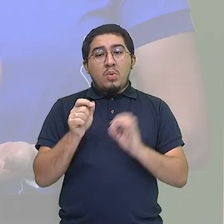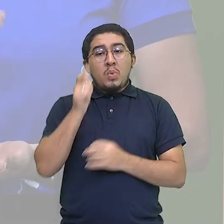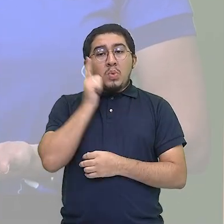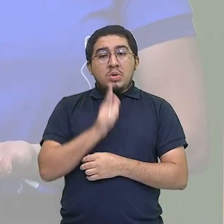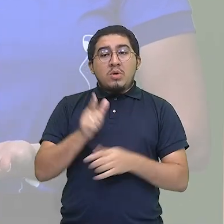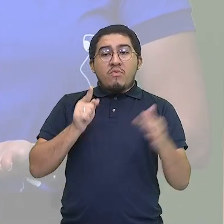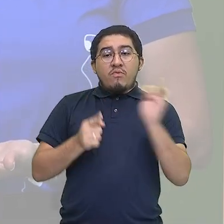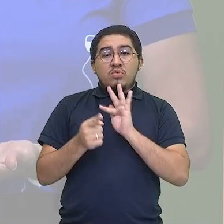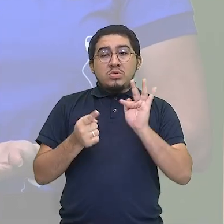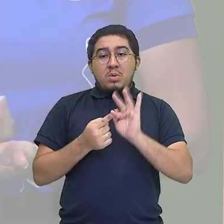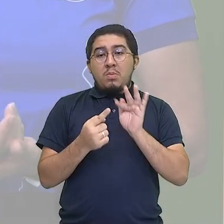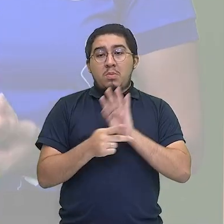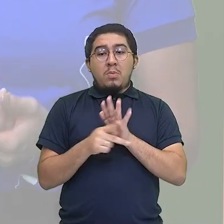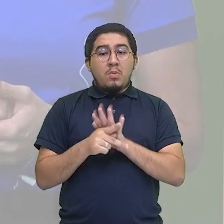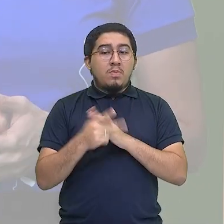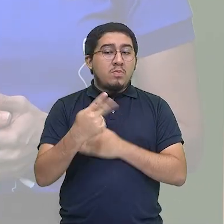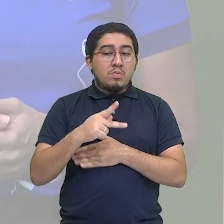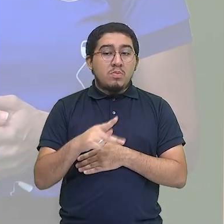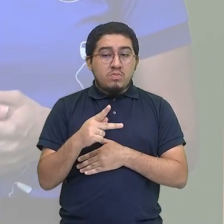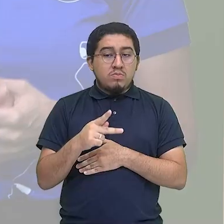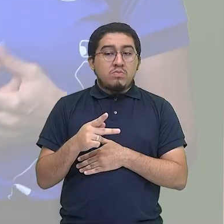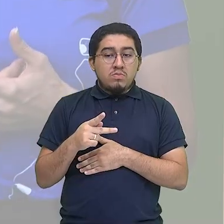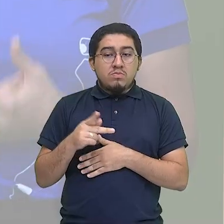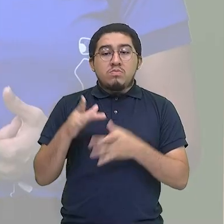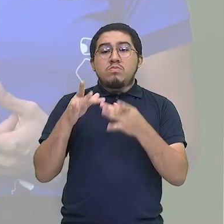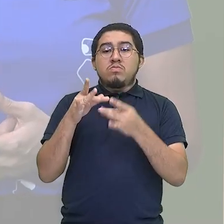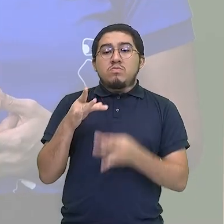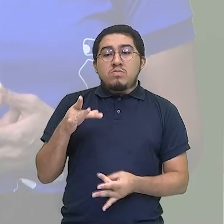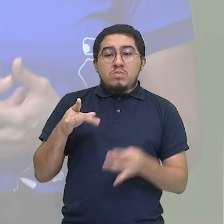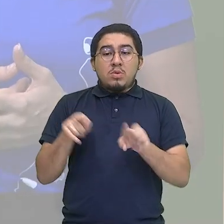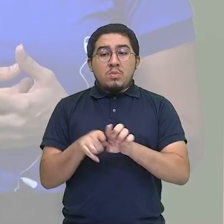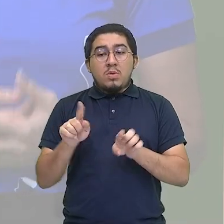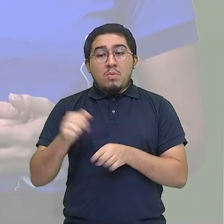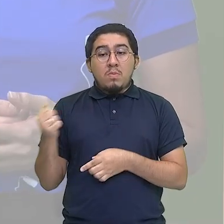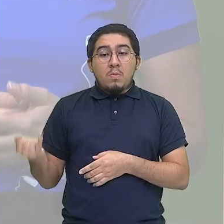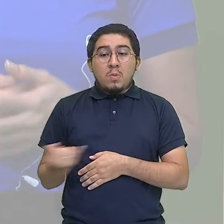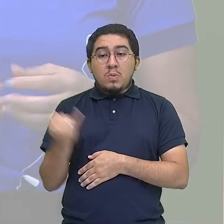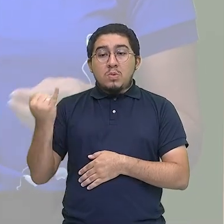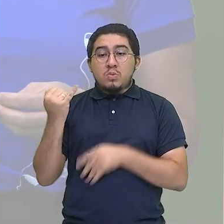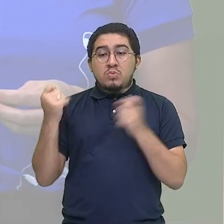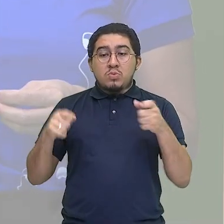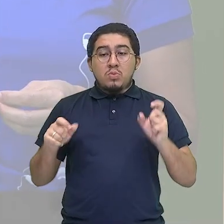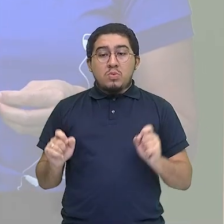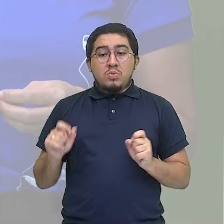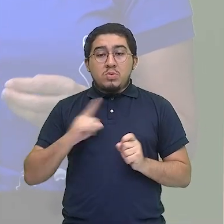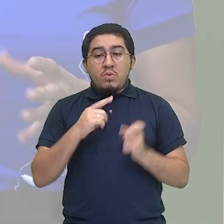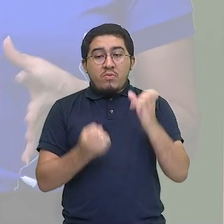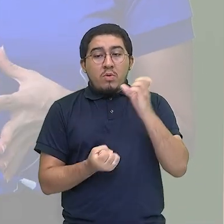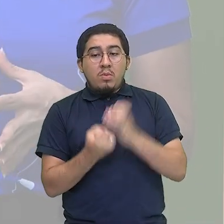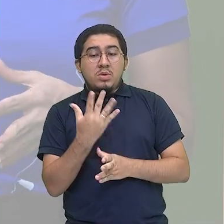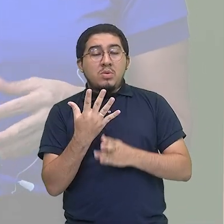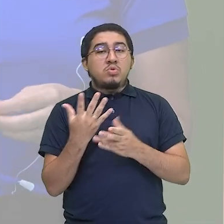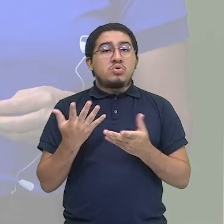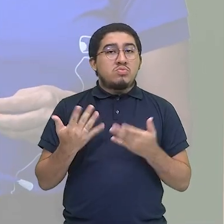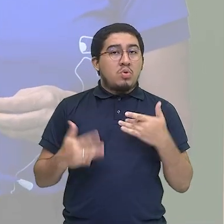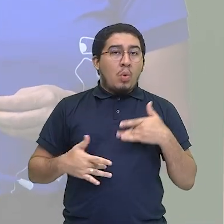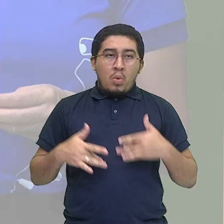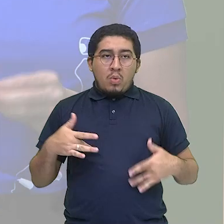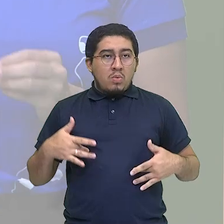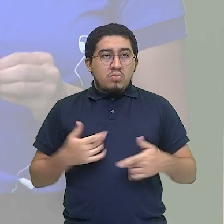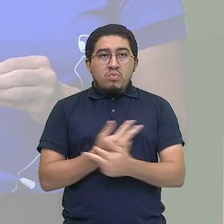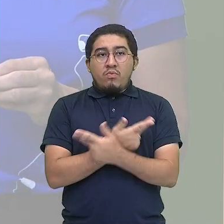e funções especializadas. E esse processo é essencial para a formação de tecidos e órgãos. Uma maneira da